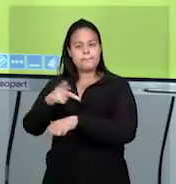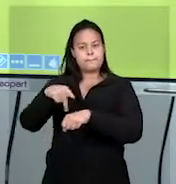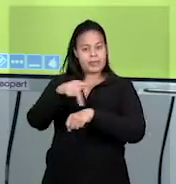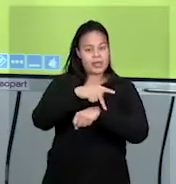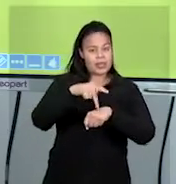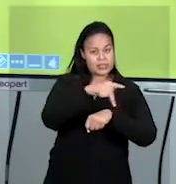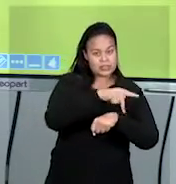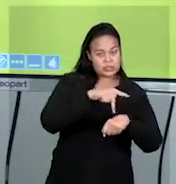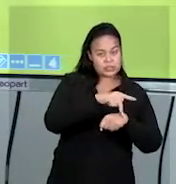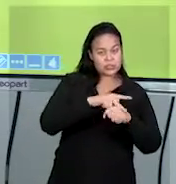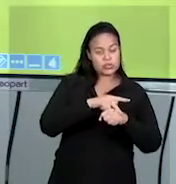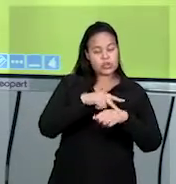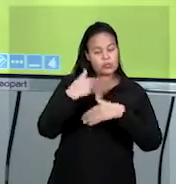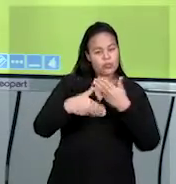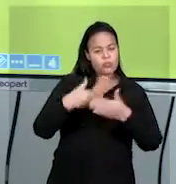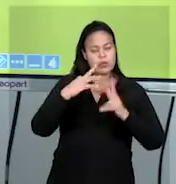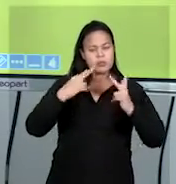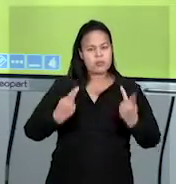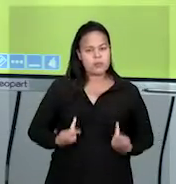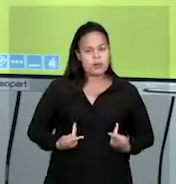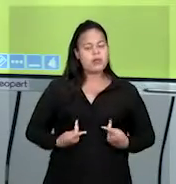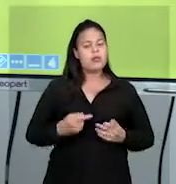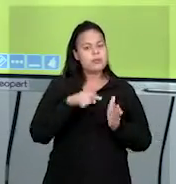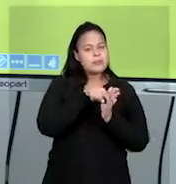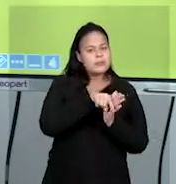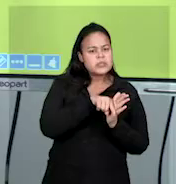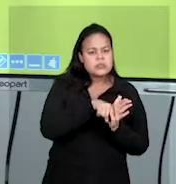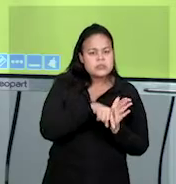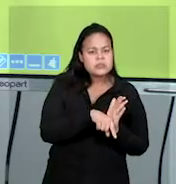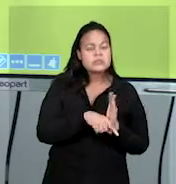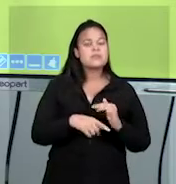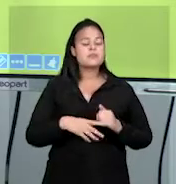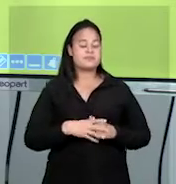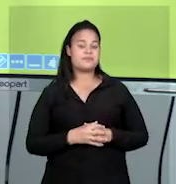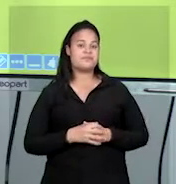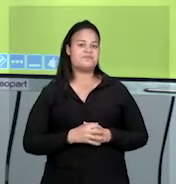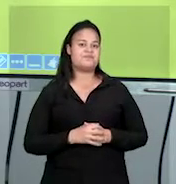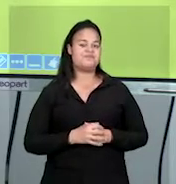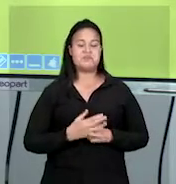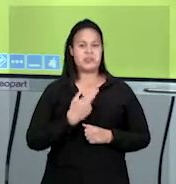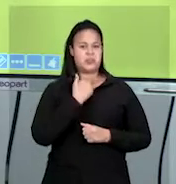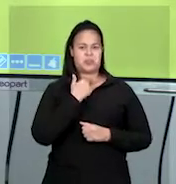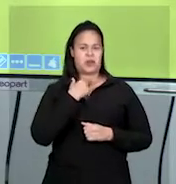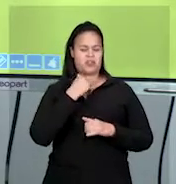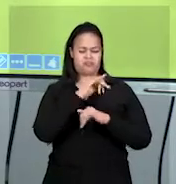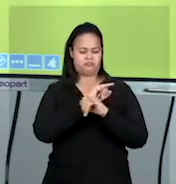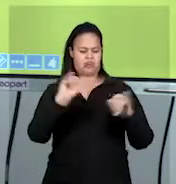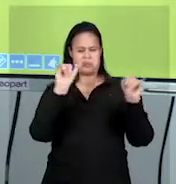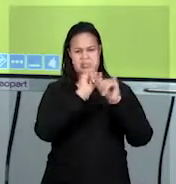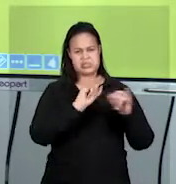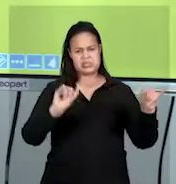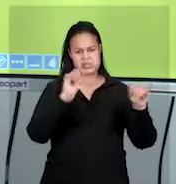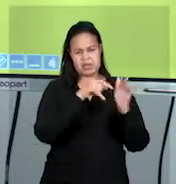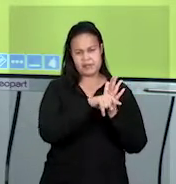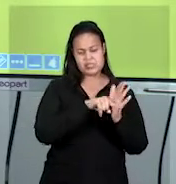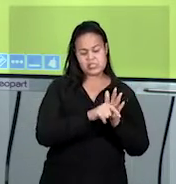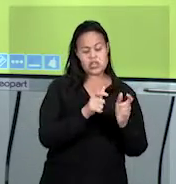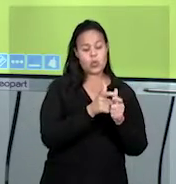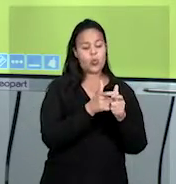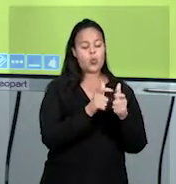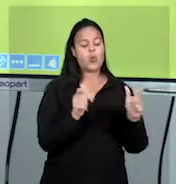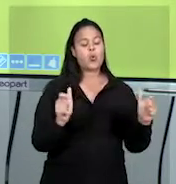Desenvolvimento Humano. Eu não posso dar uma informação, um dado